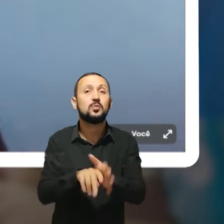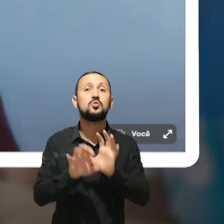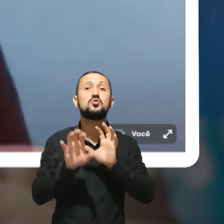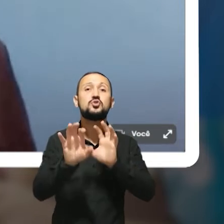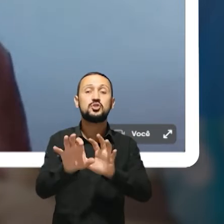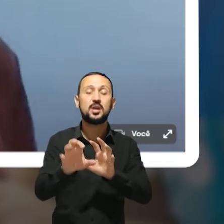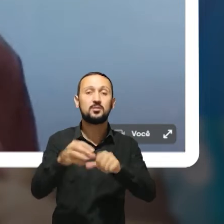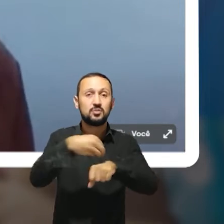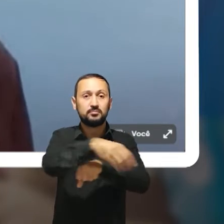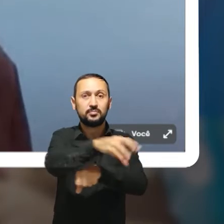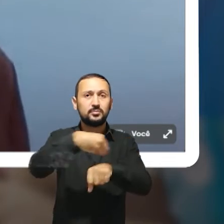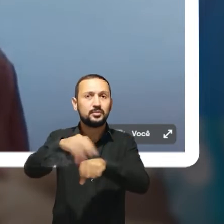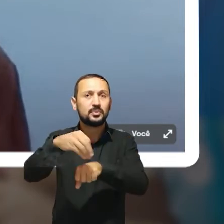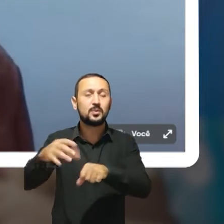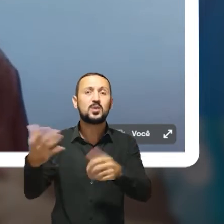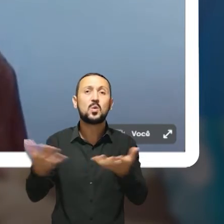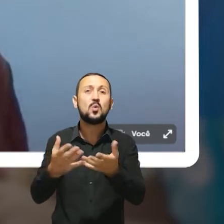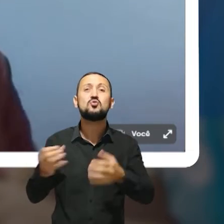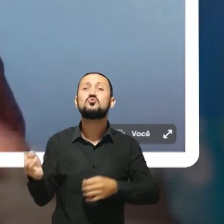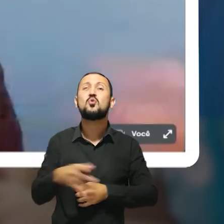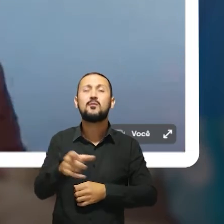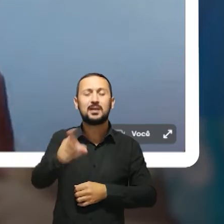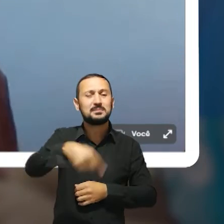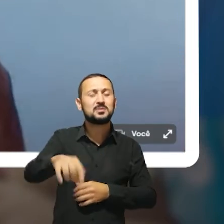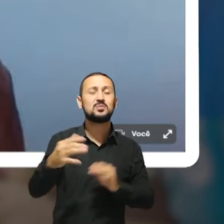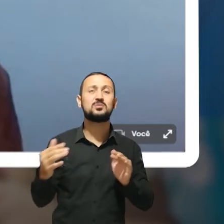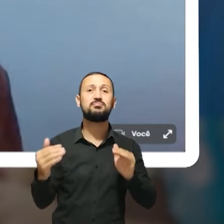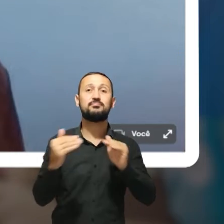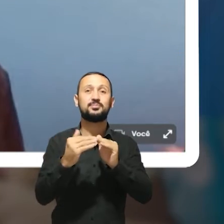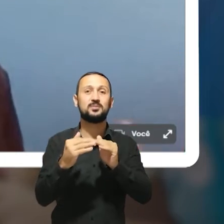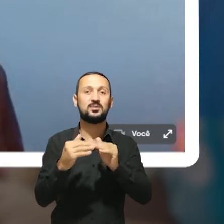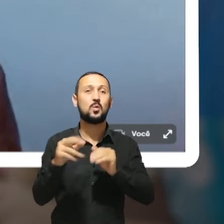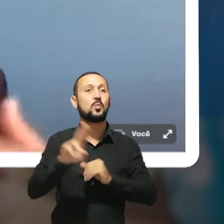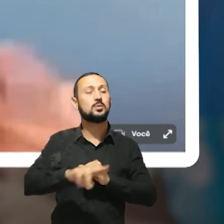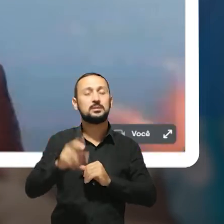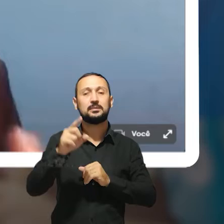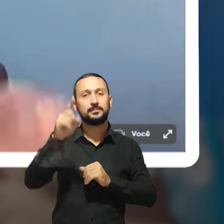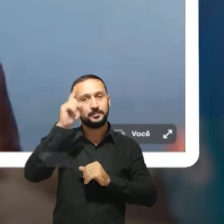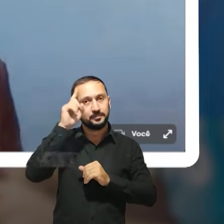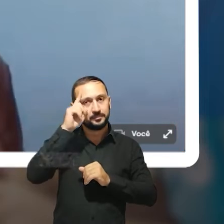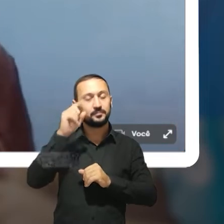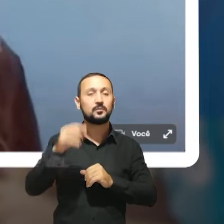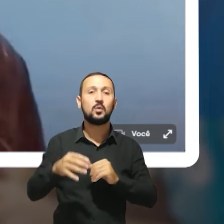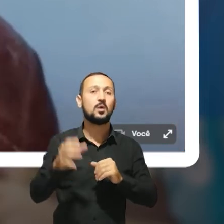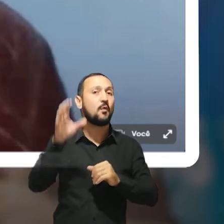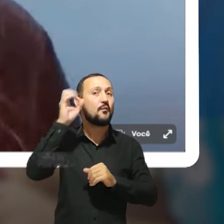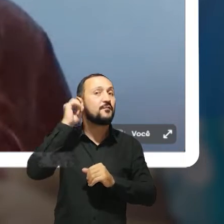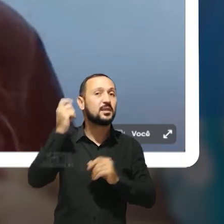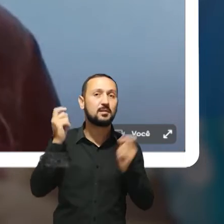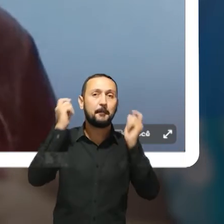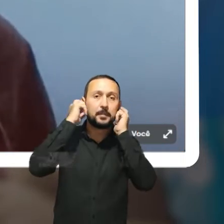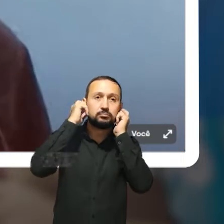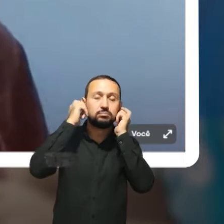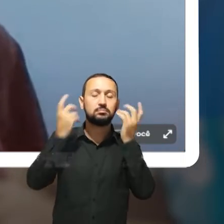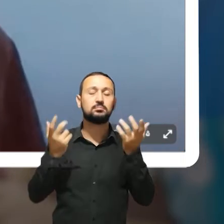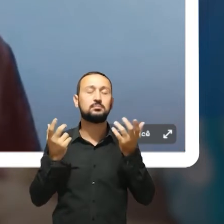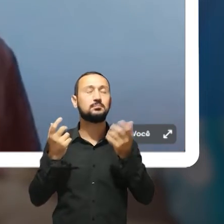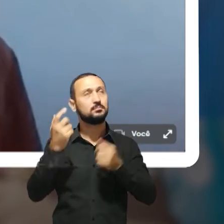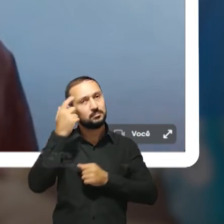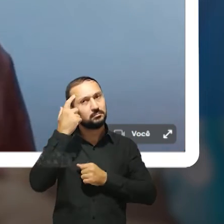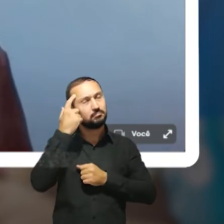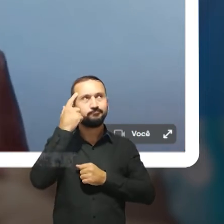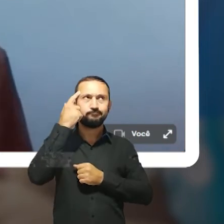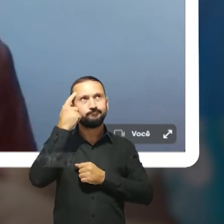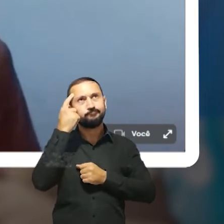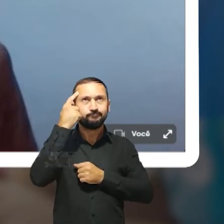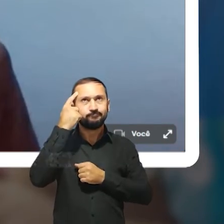uma forma de comunicação muito contemporânea, né? Está todo mundo hoje cada vez mais ouvindo os podcasts, e achei